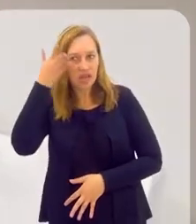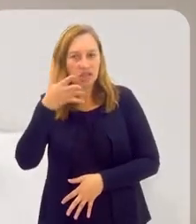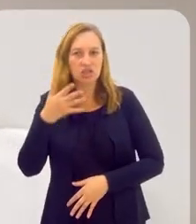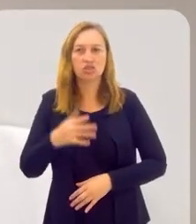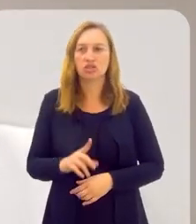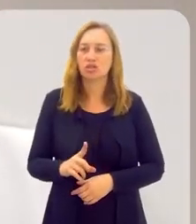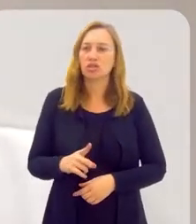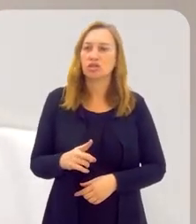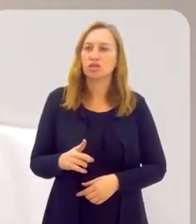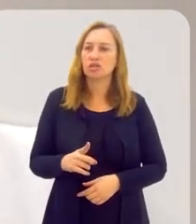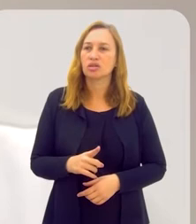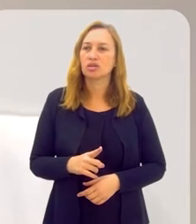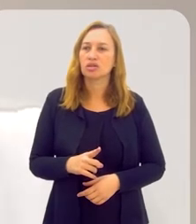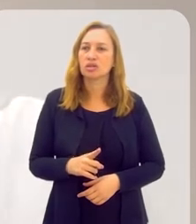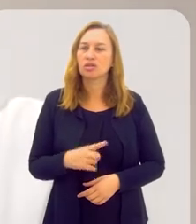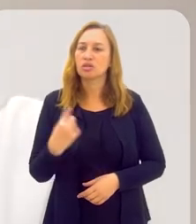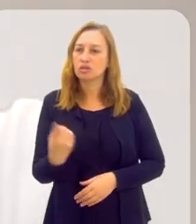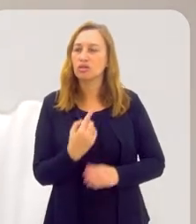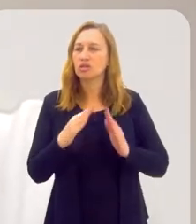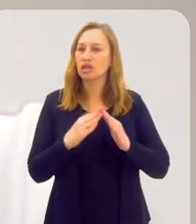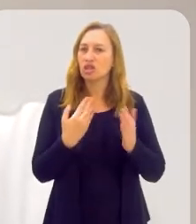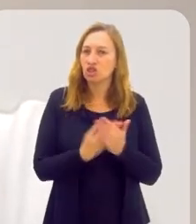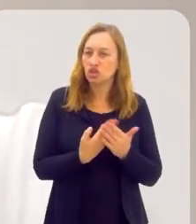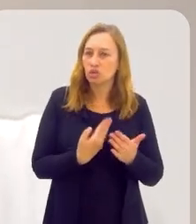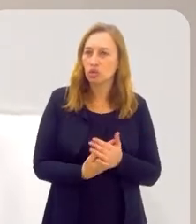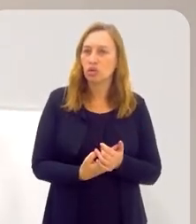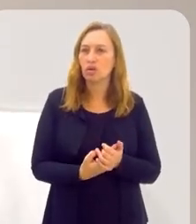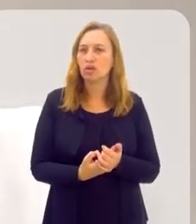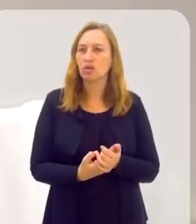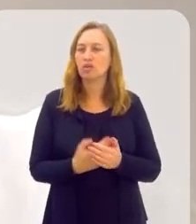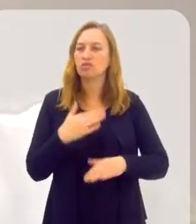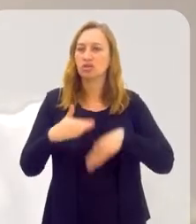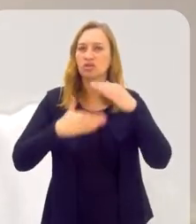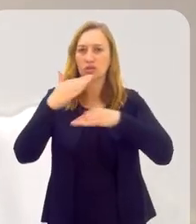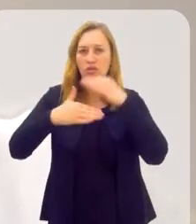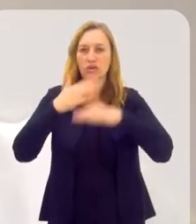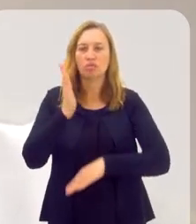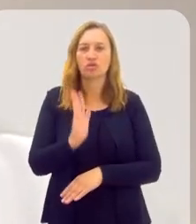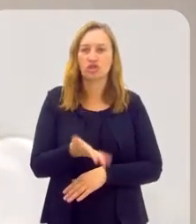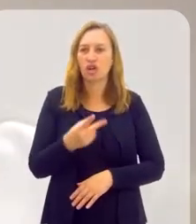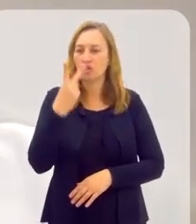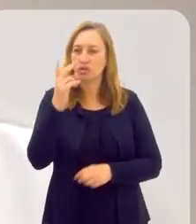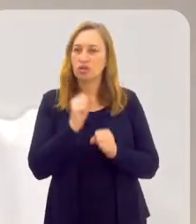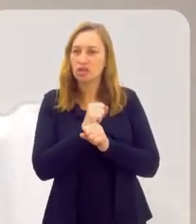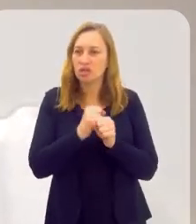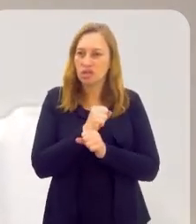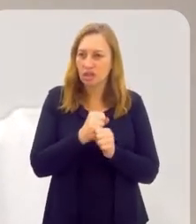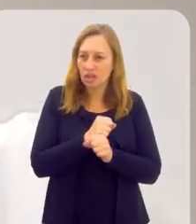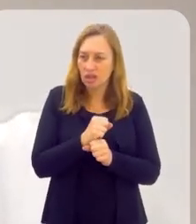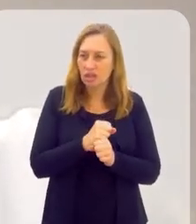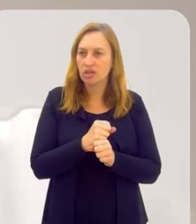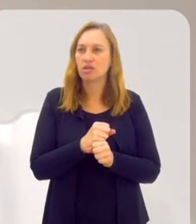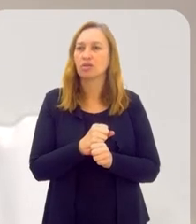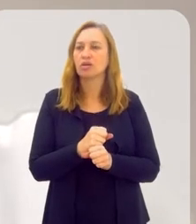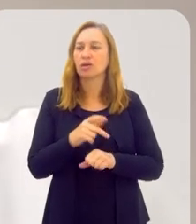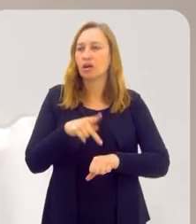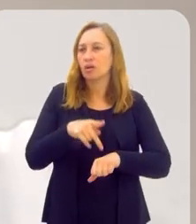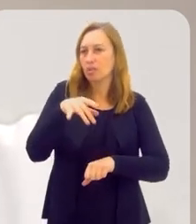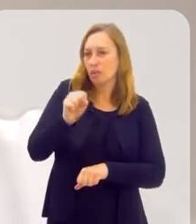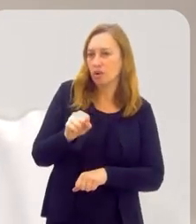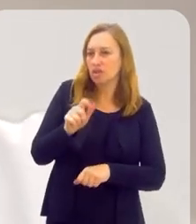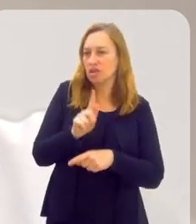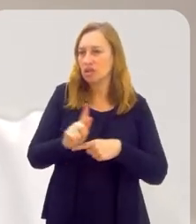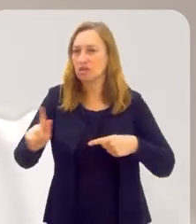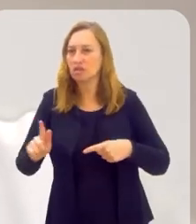mensagem, nós, inclusive na nossa escola, no Politécnico de Leiria, desenvolvemos há 2 anos, vamos agora para a segunda edição, uma